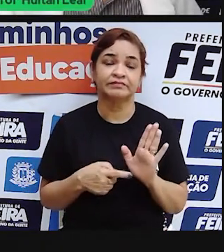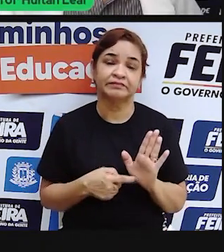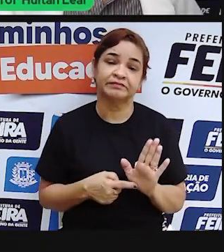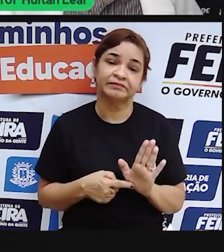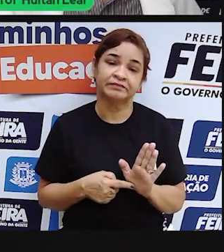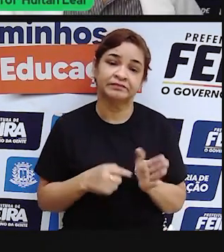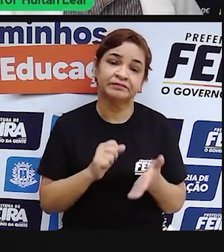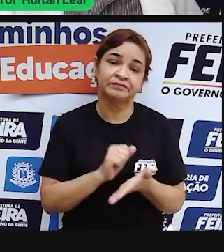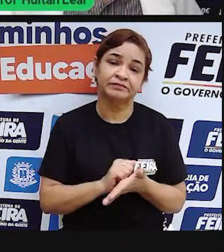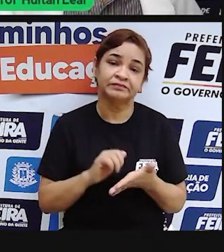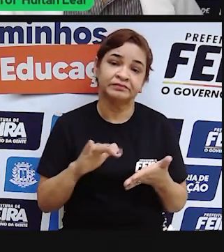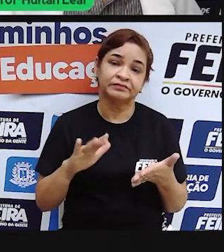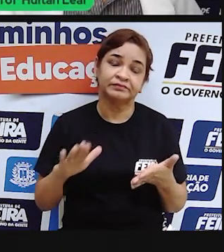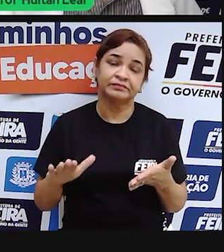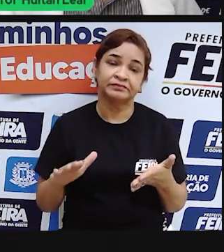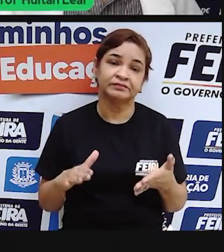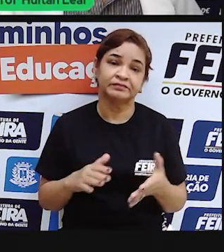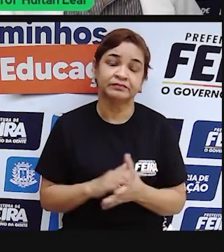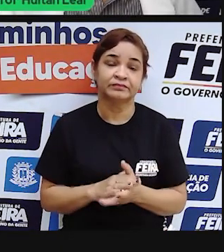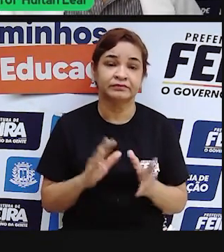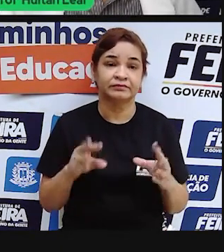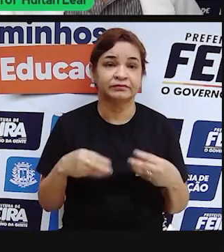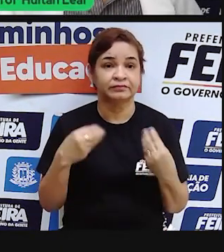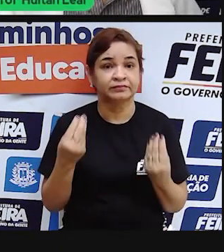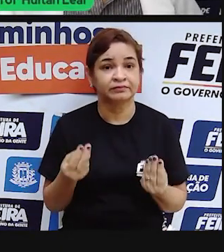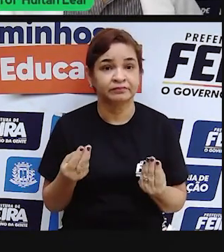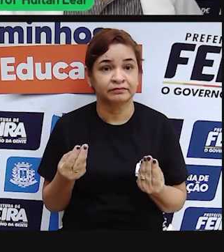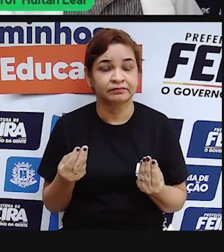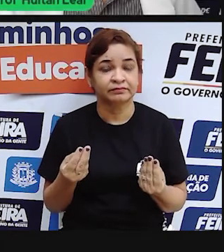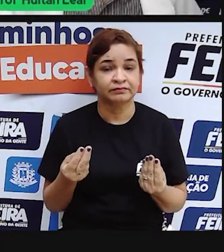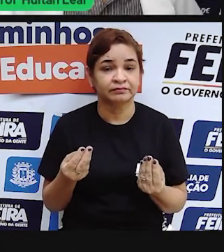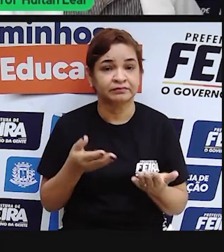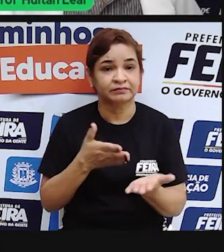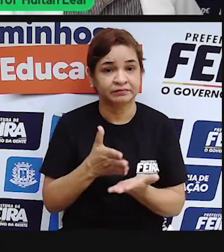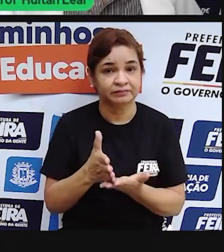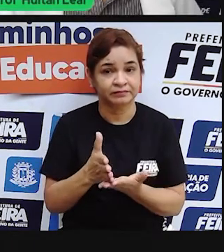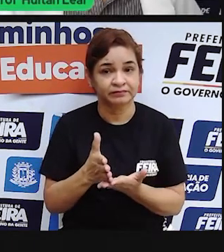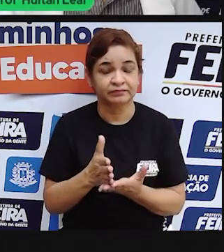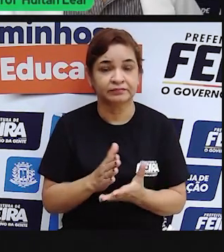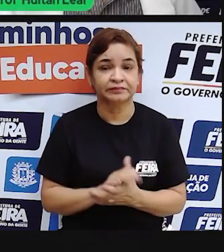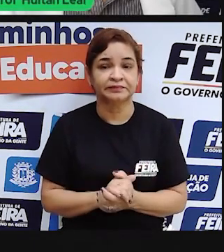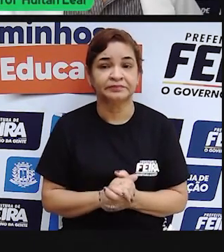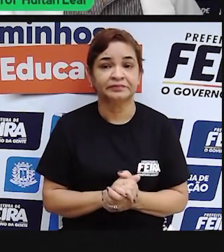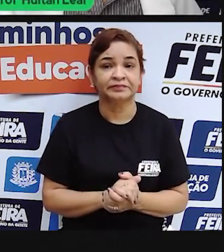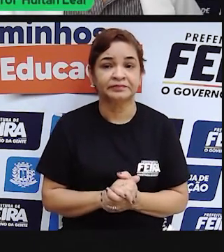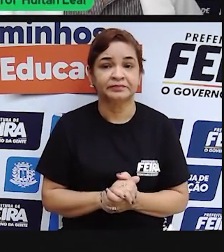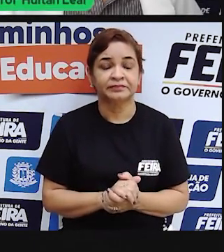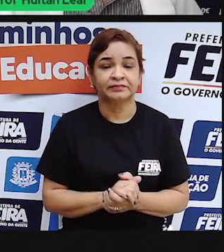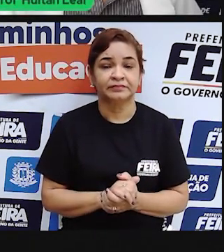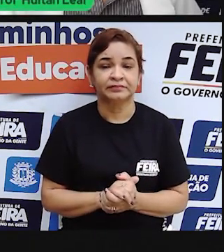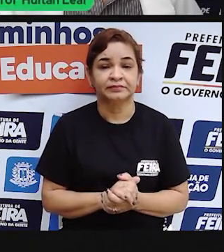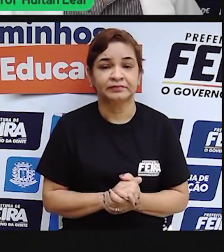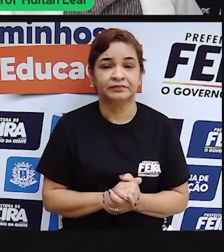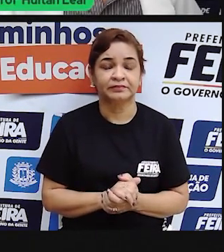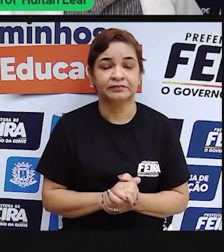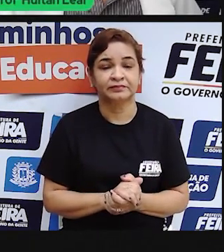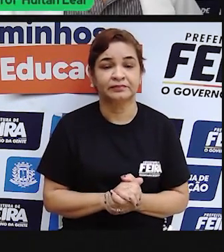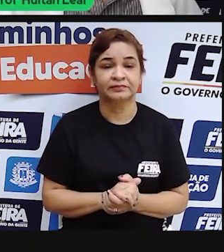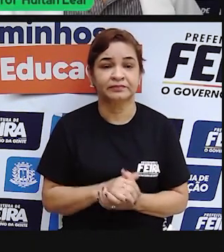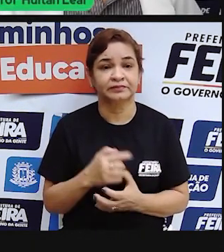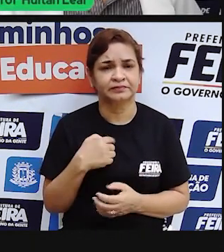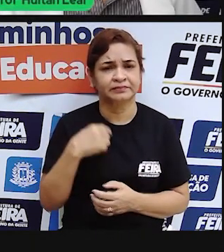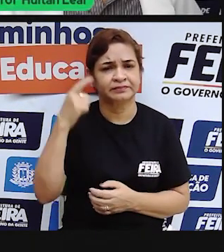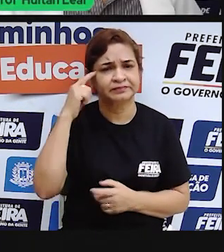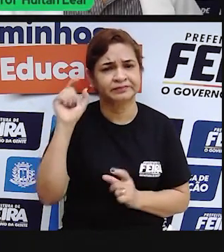um traço característico do objeto ao qual a ação é direcionada. Qual é a característica de José com relação a mim, que eu